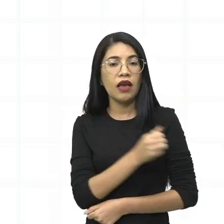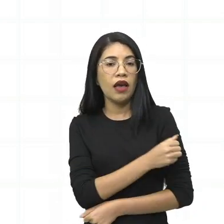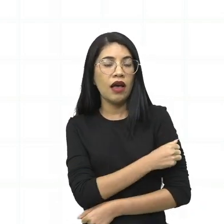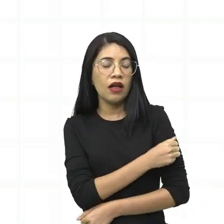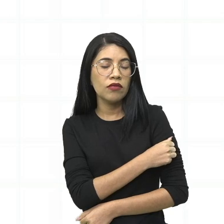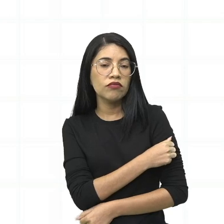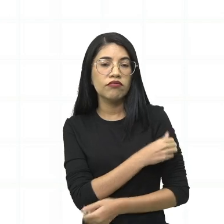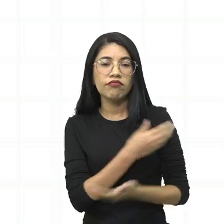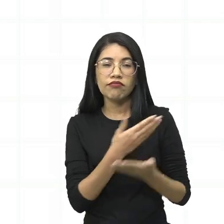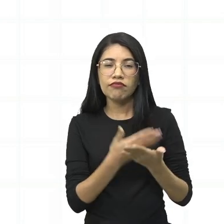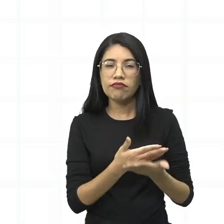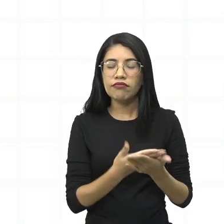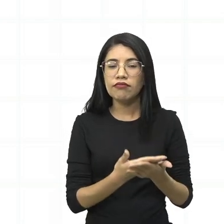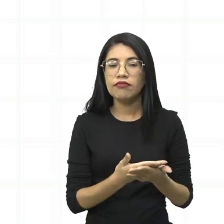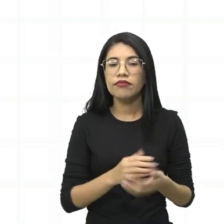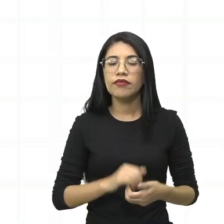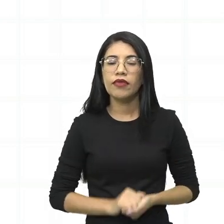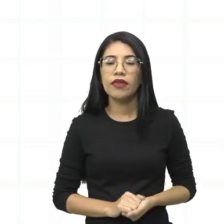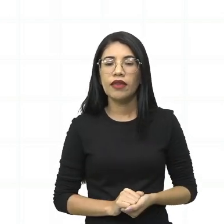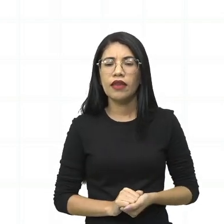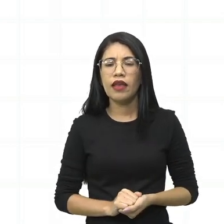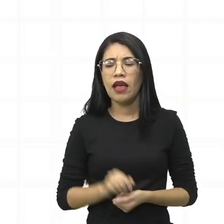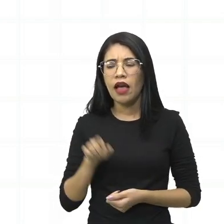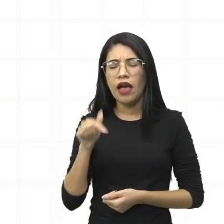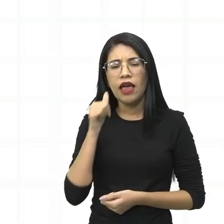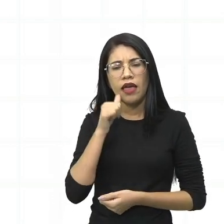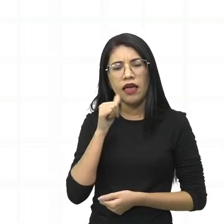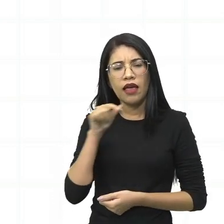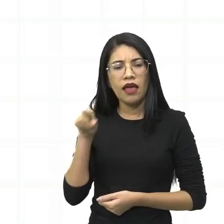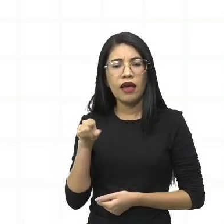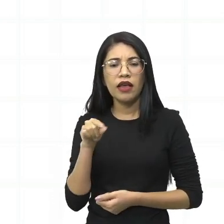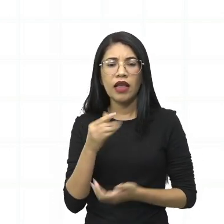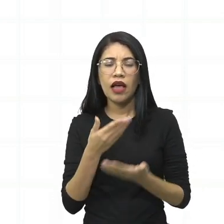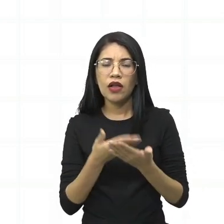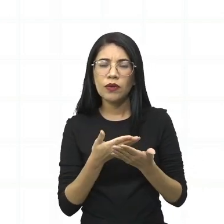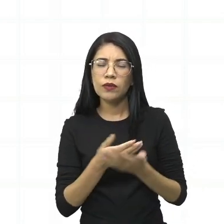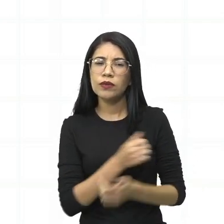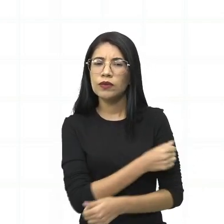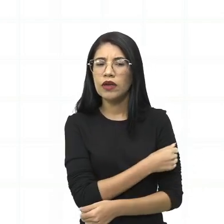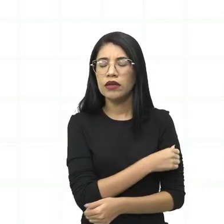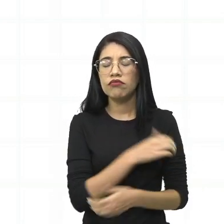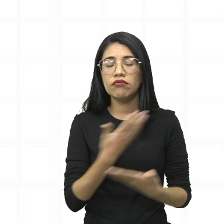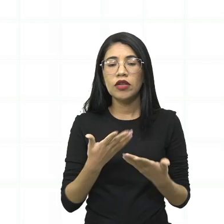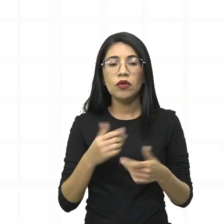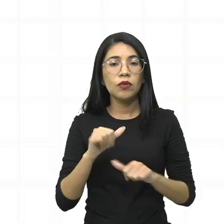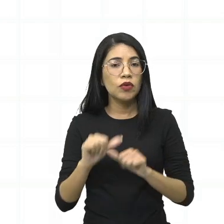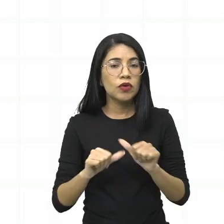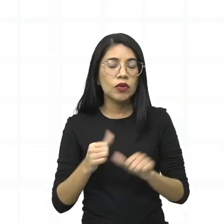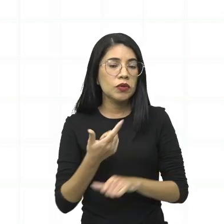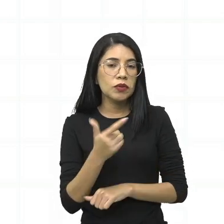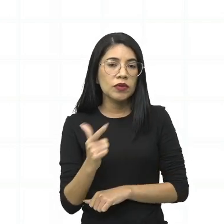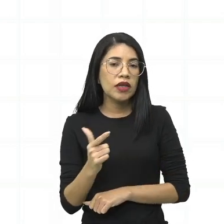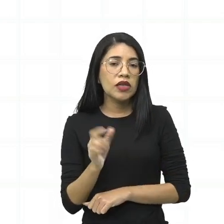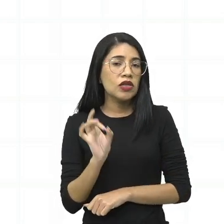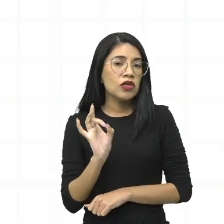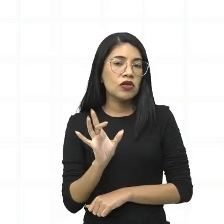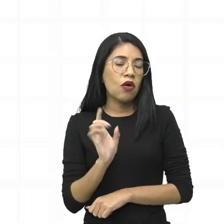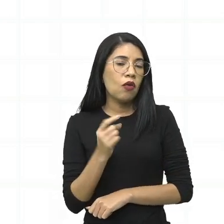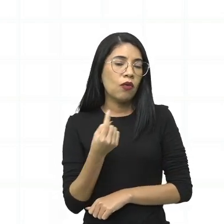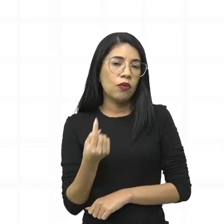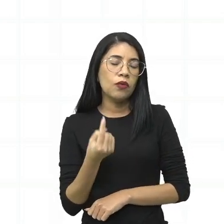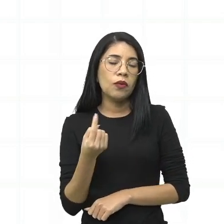ela é uma estudante. Eu tive alguma mudança nesse substantivo? Não tive. Por quê? Porque ele só tem uma